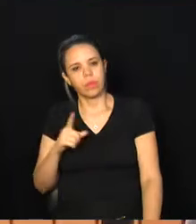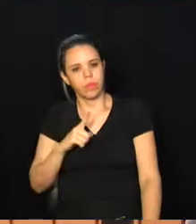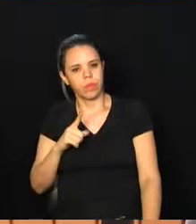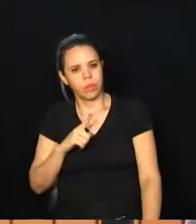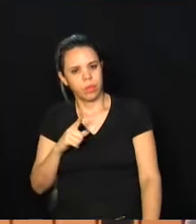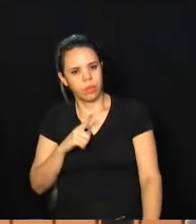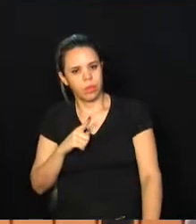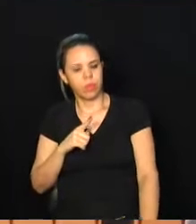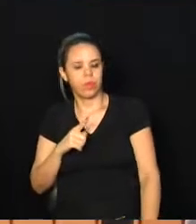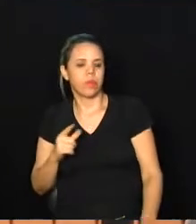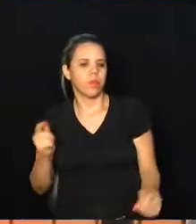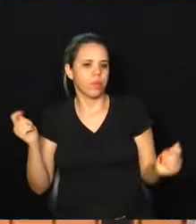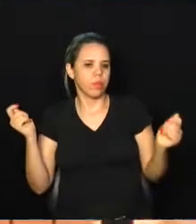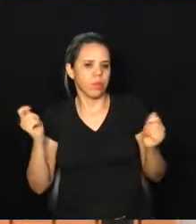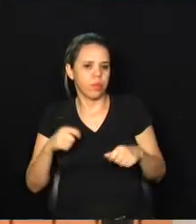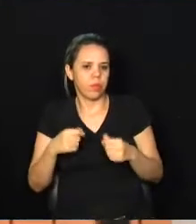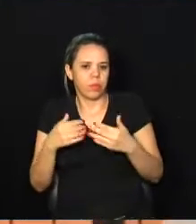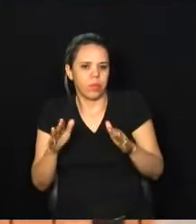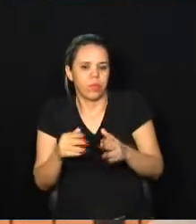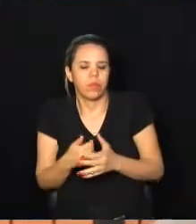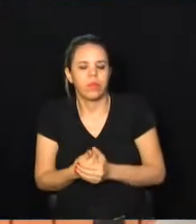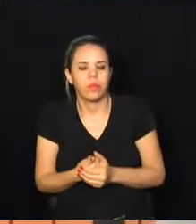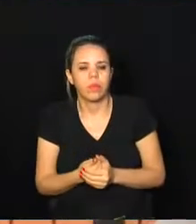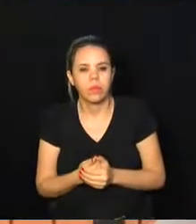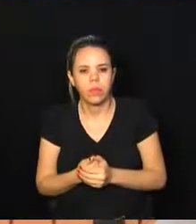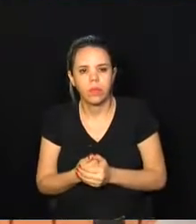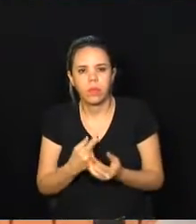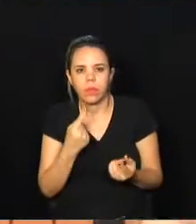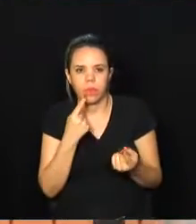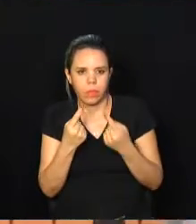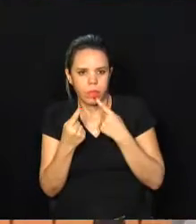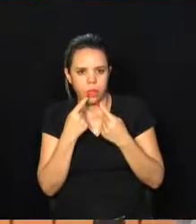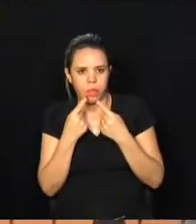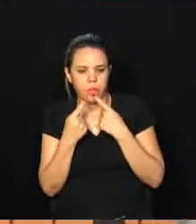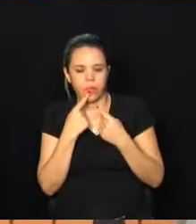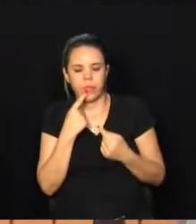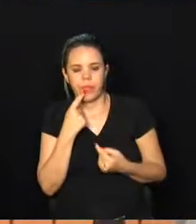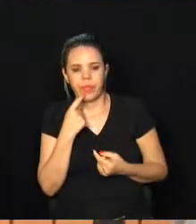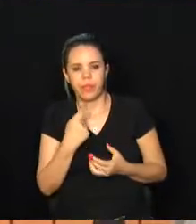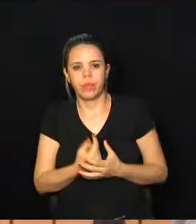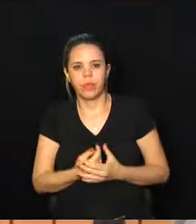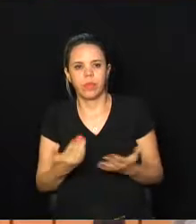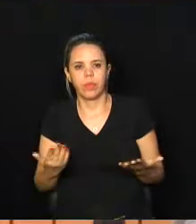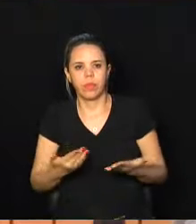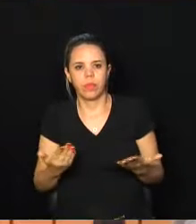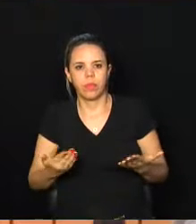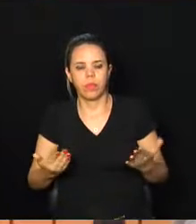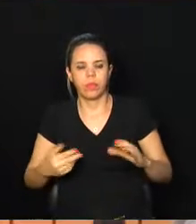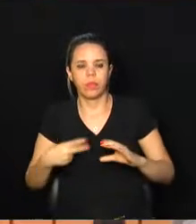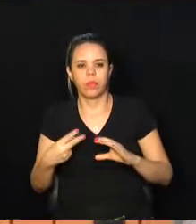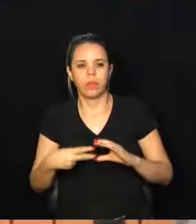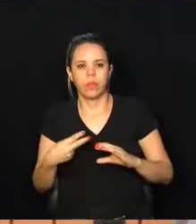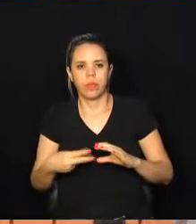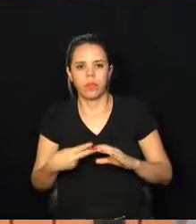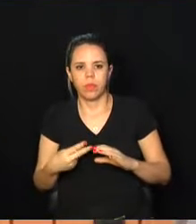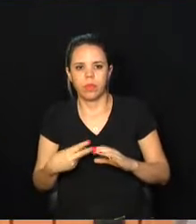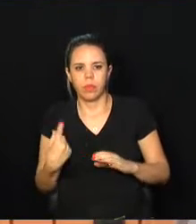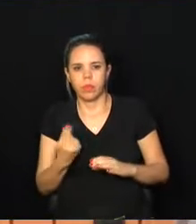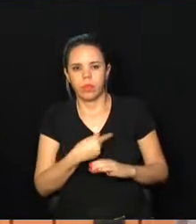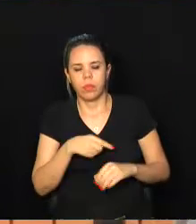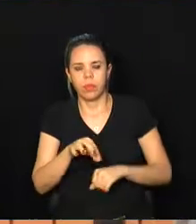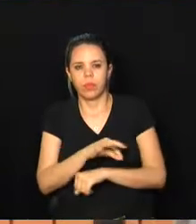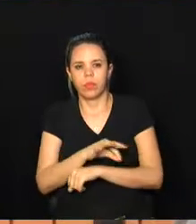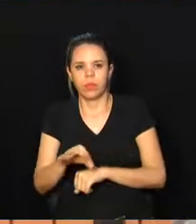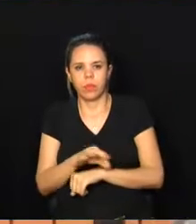grande possibilidade de abertura, de diálogo, agora na Câmara com nosso